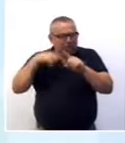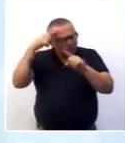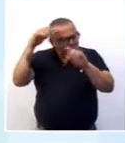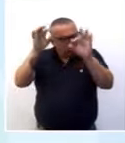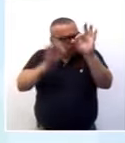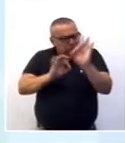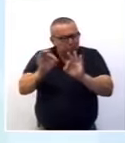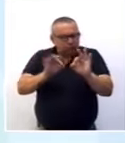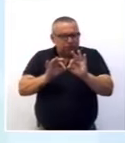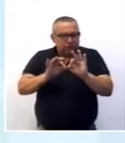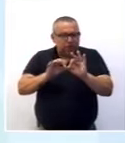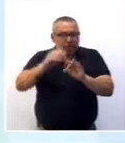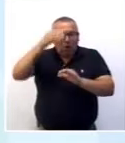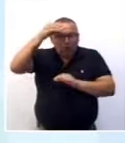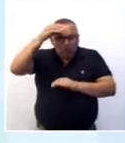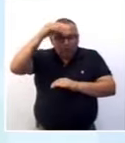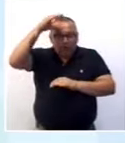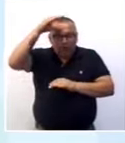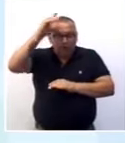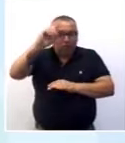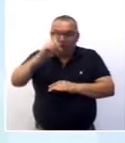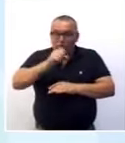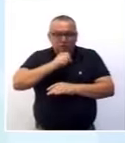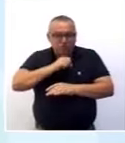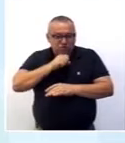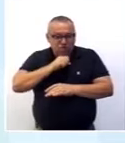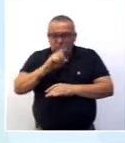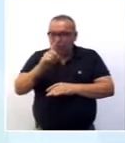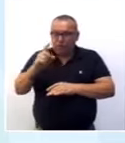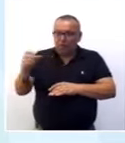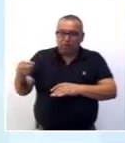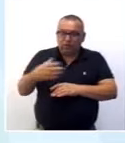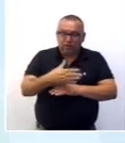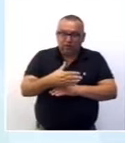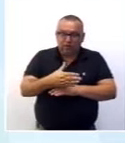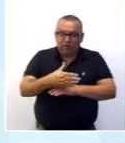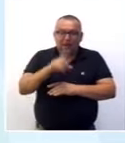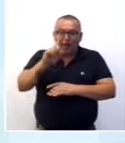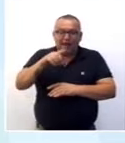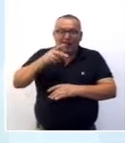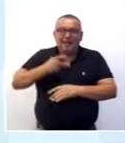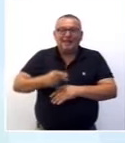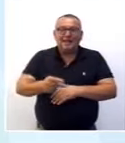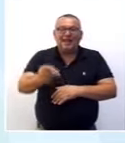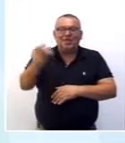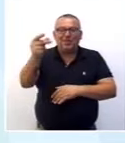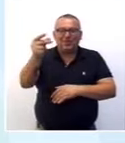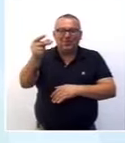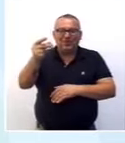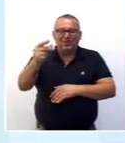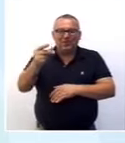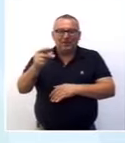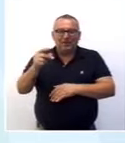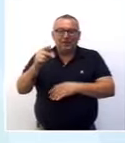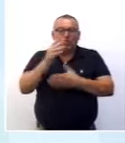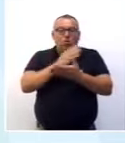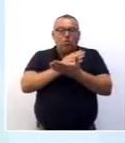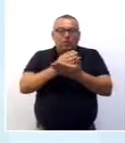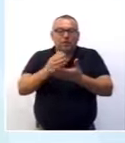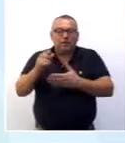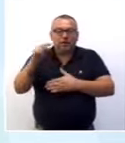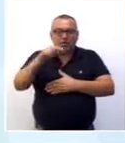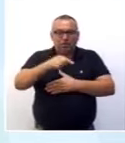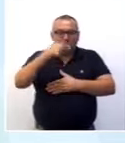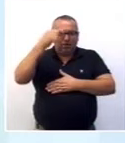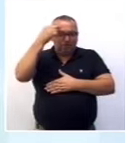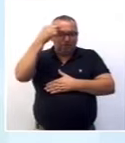O conhecimento não é antigo, nem moderno, ele é eterno. A partir deste pensamento,